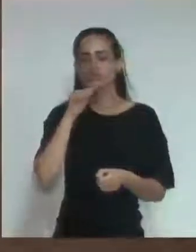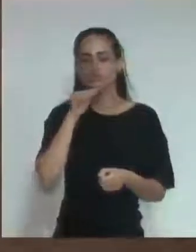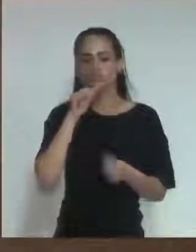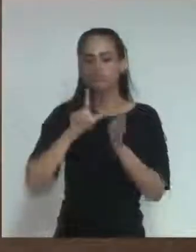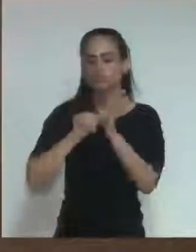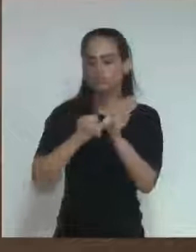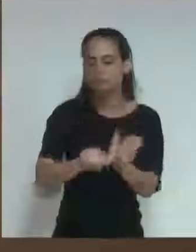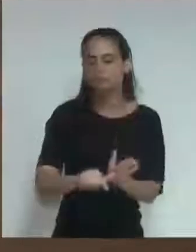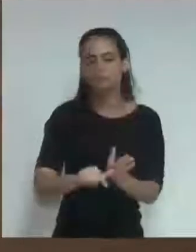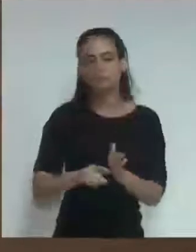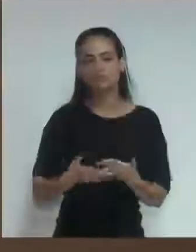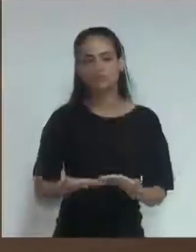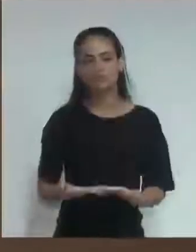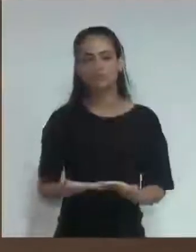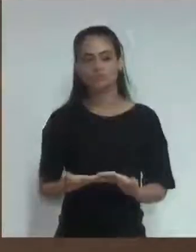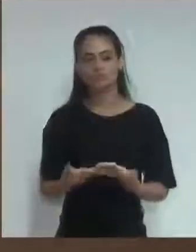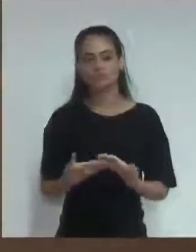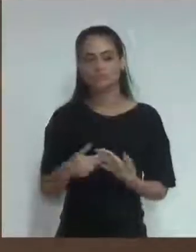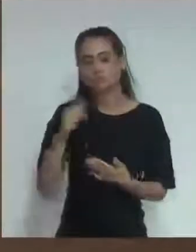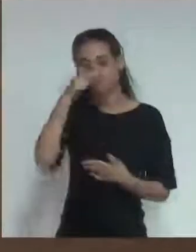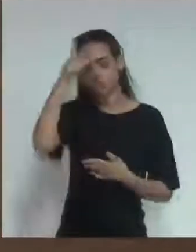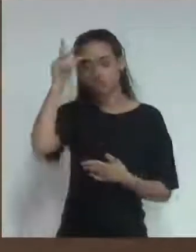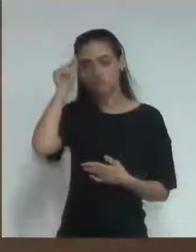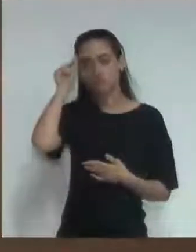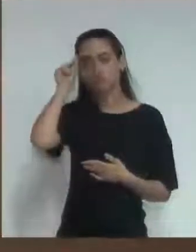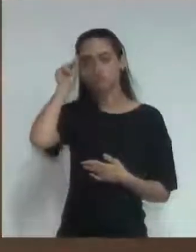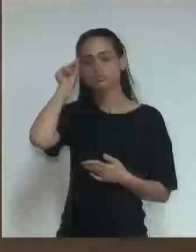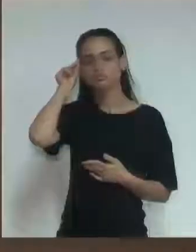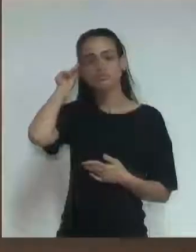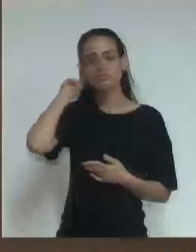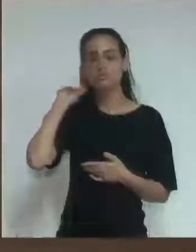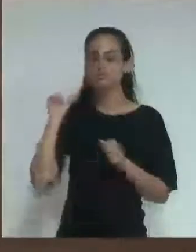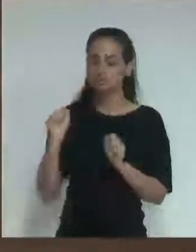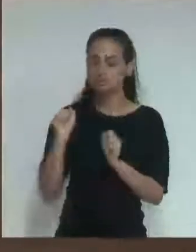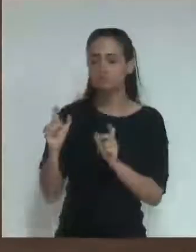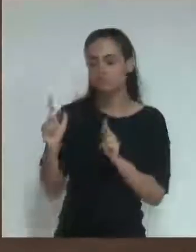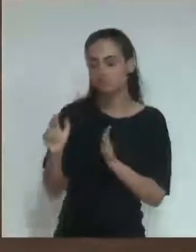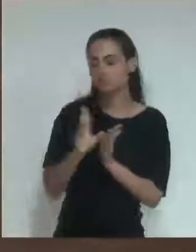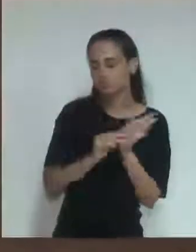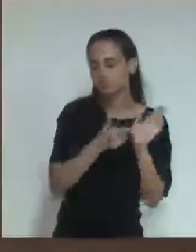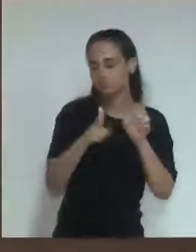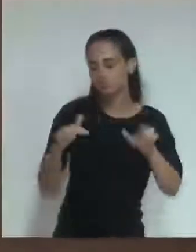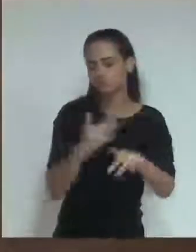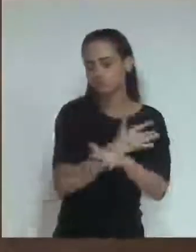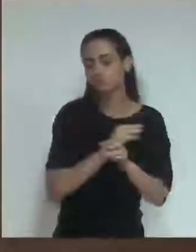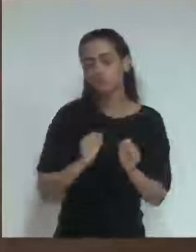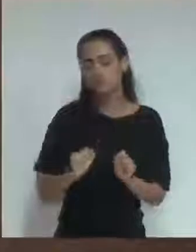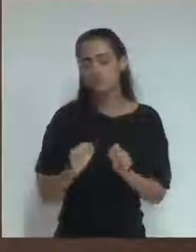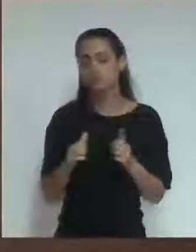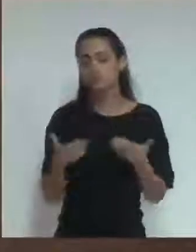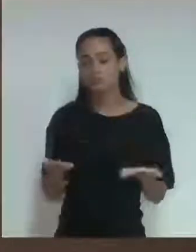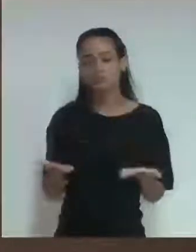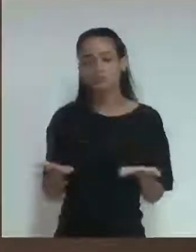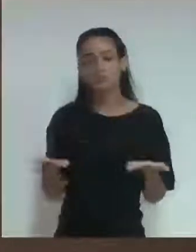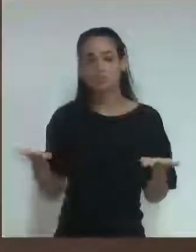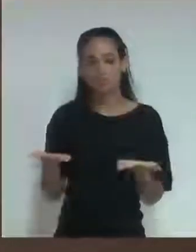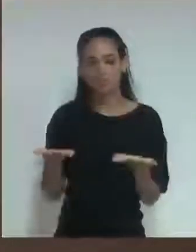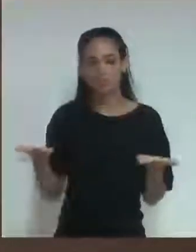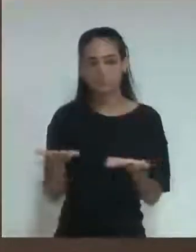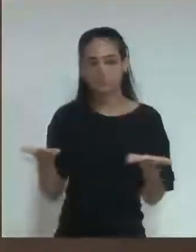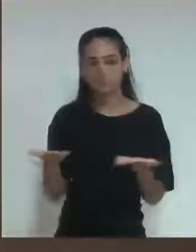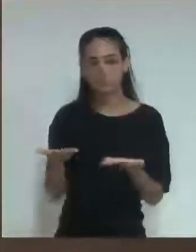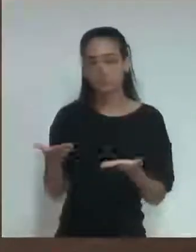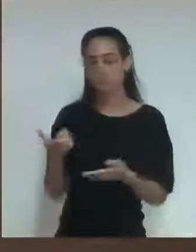tempo, e nesse ponto há uma falha. Mas não deixou-se de tomar. E agora a gente vê claramente uma melhora considerável nas contas